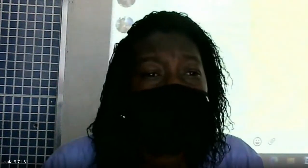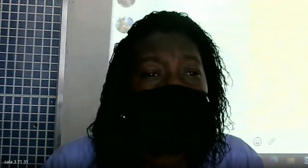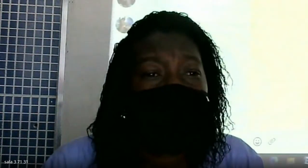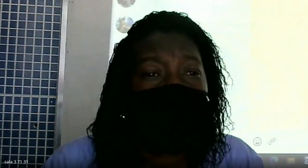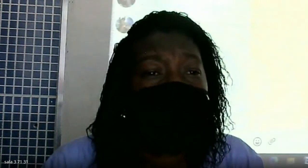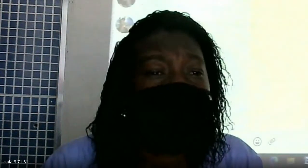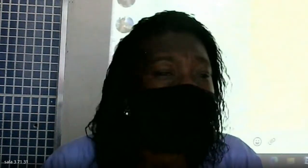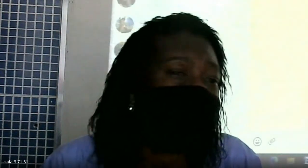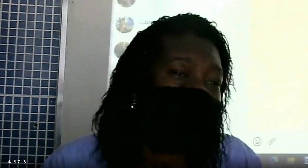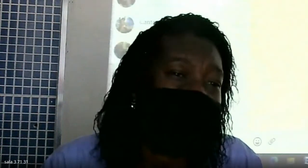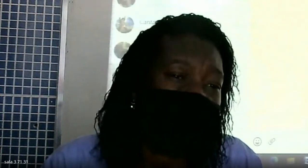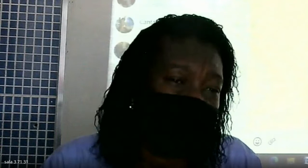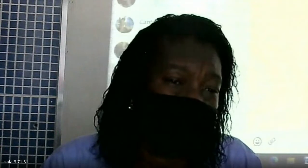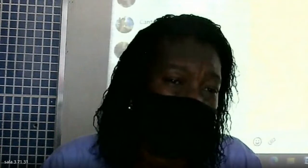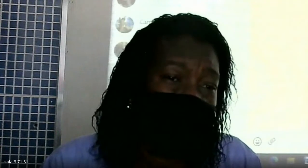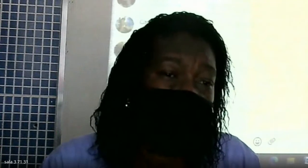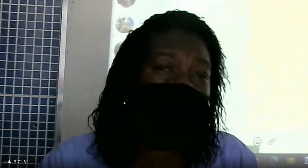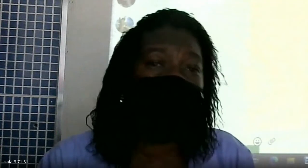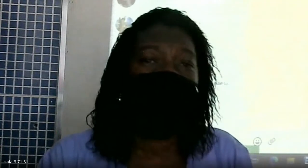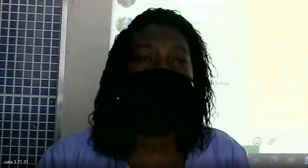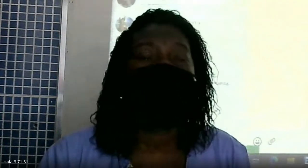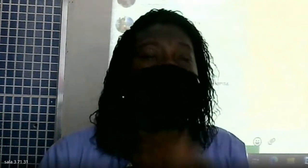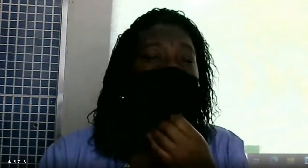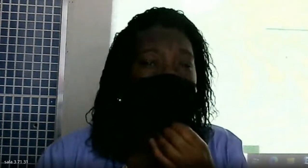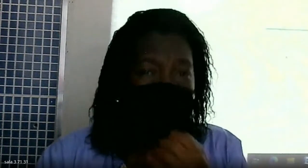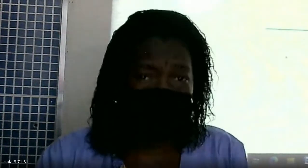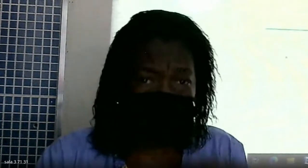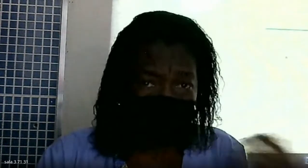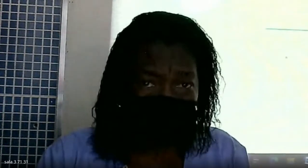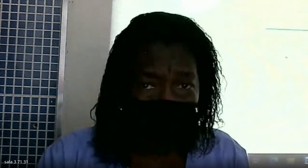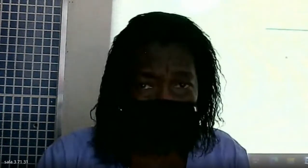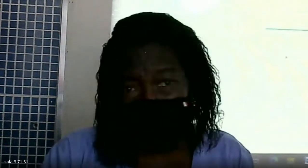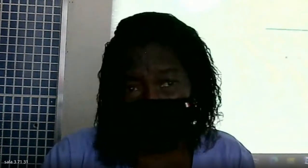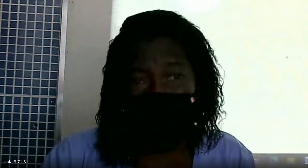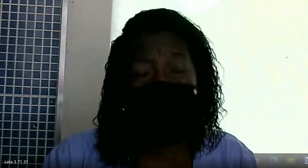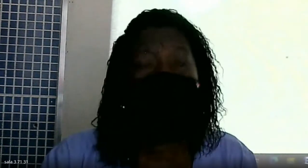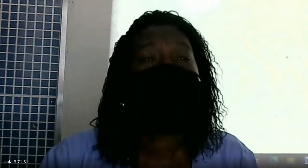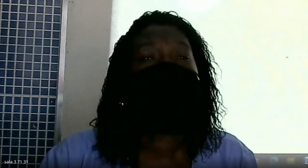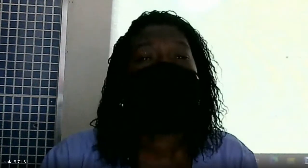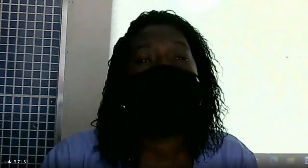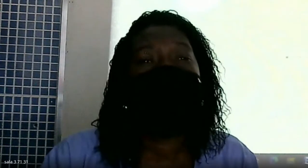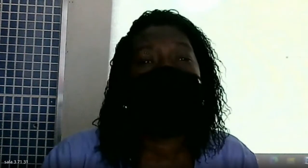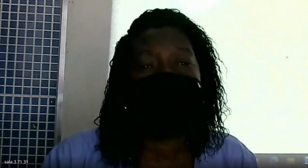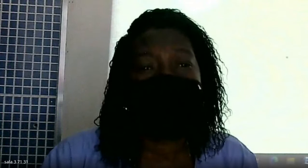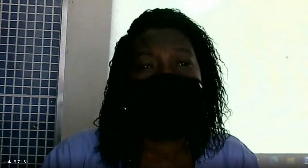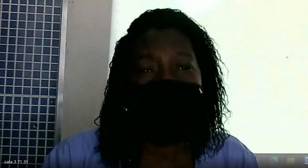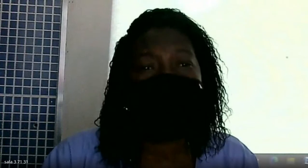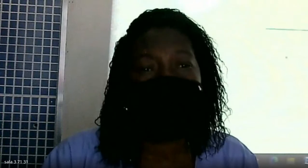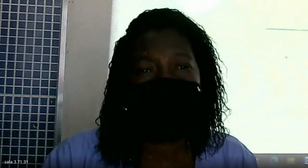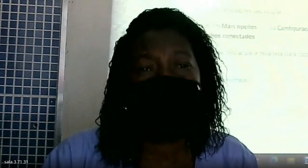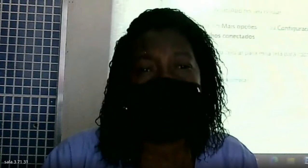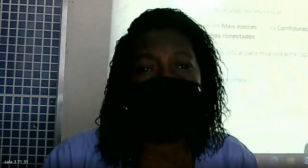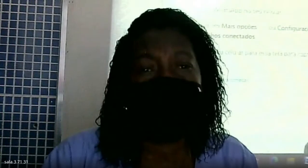quero mostrar um outro tipo de arte que acontece na rua. Ou seja, que dá